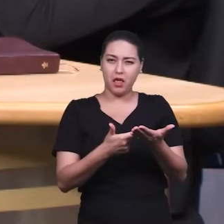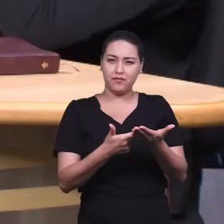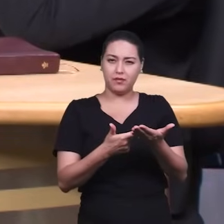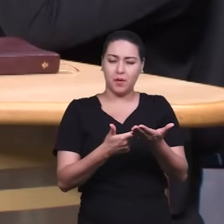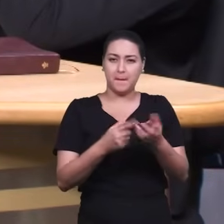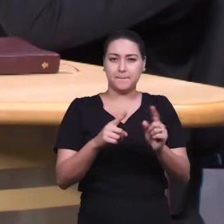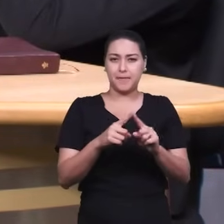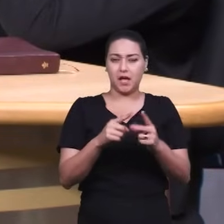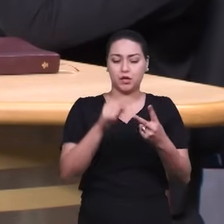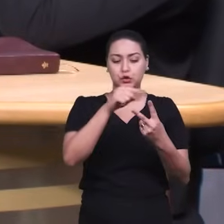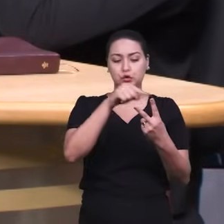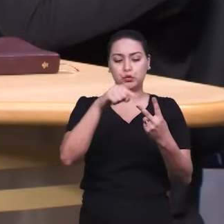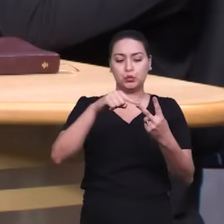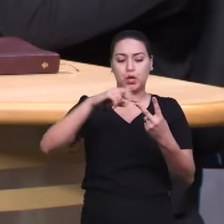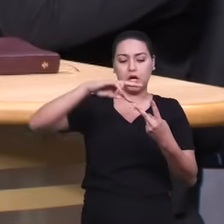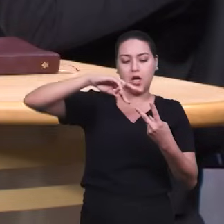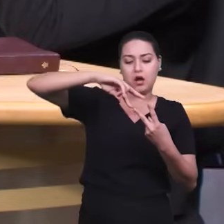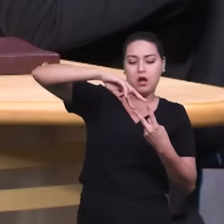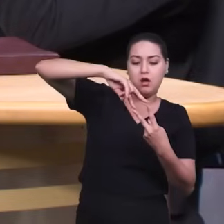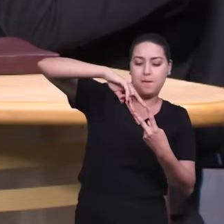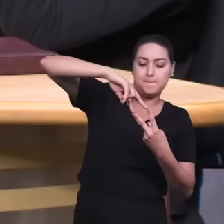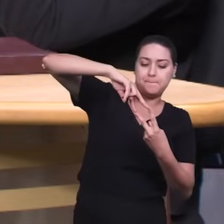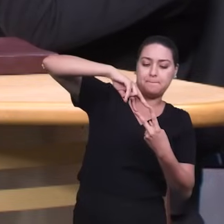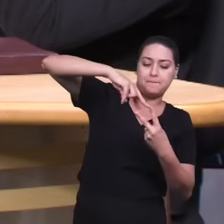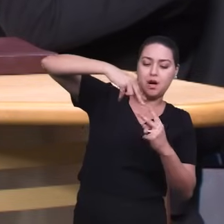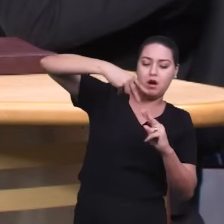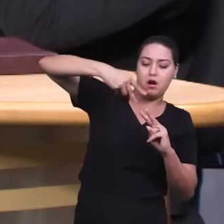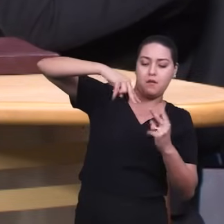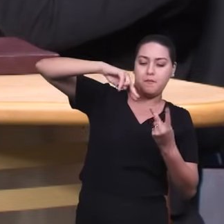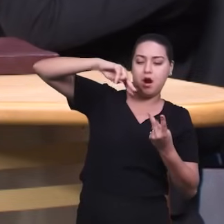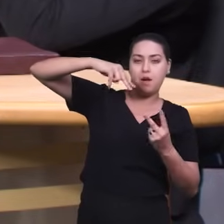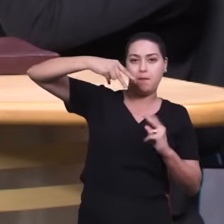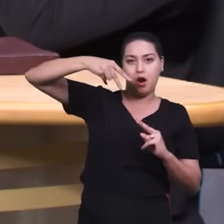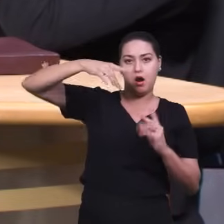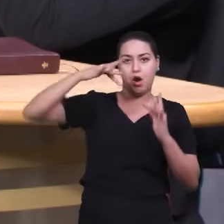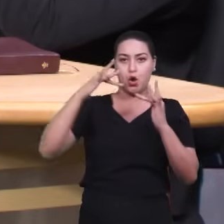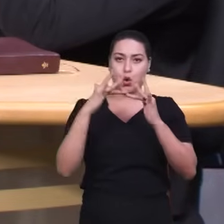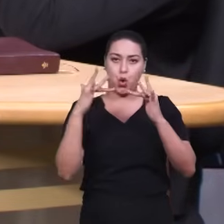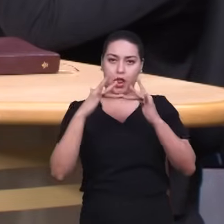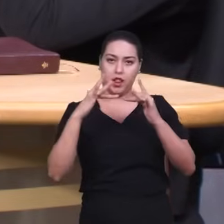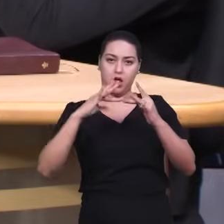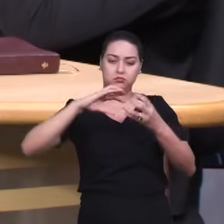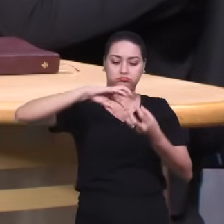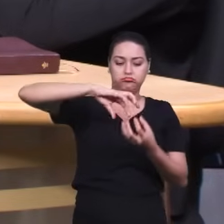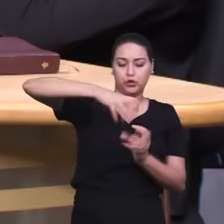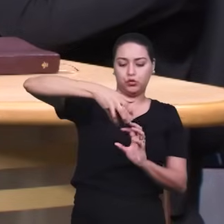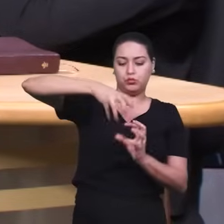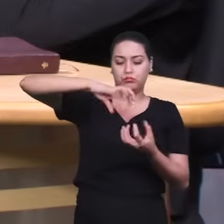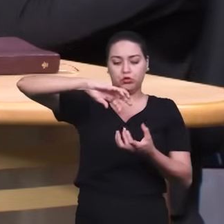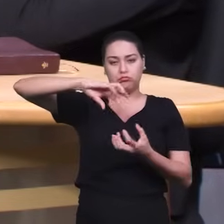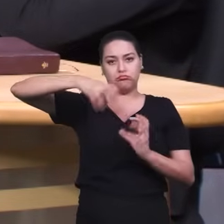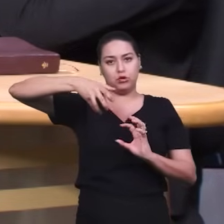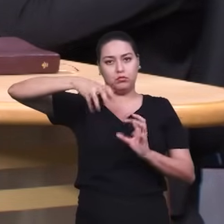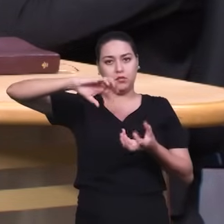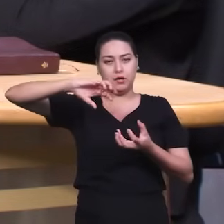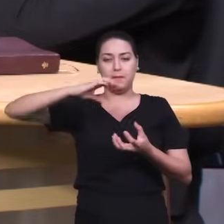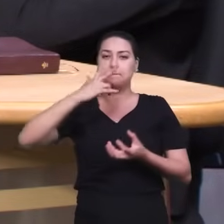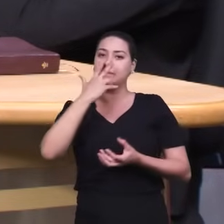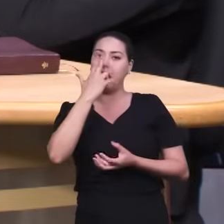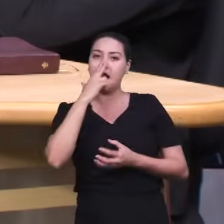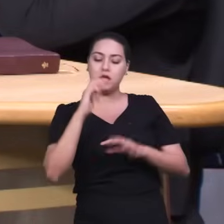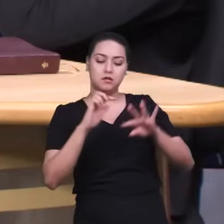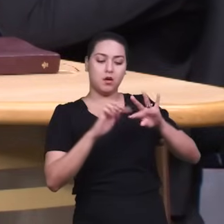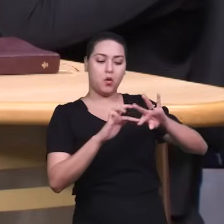Sim. Só que era como se fosse 2 fitas que estivessem ligadas uma à outra, né? Aí dá esse